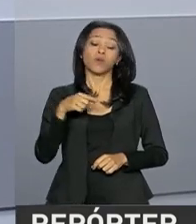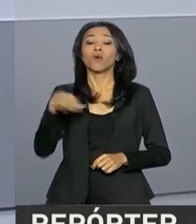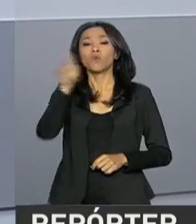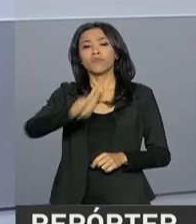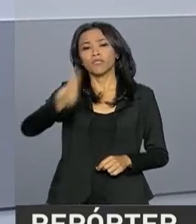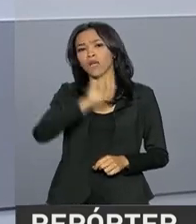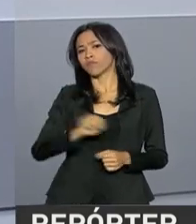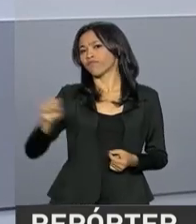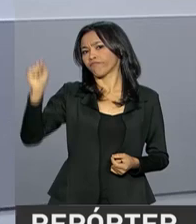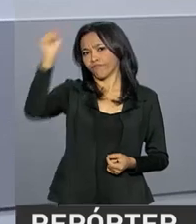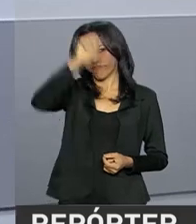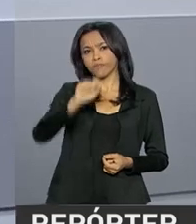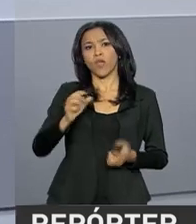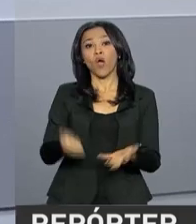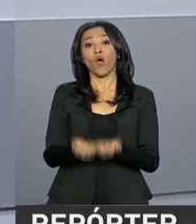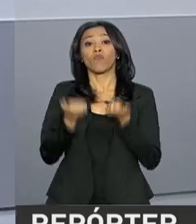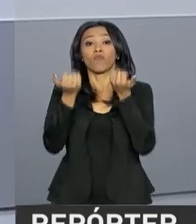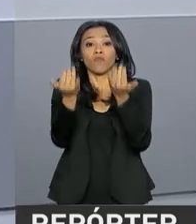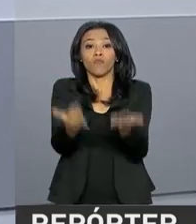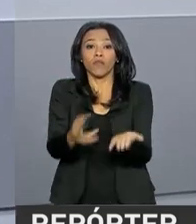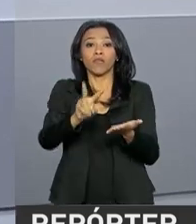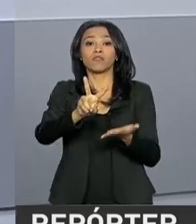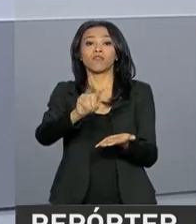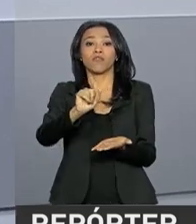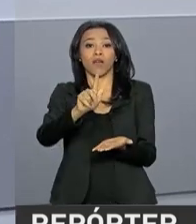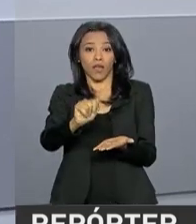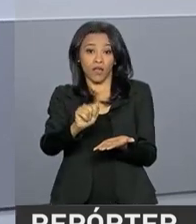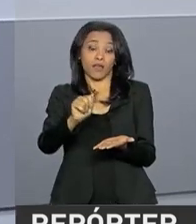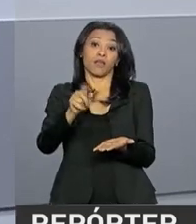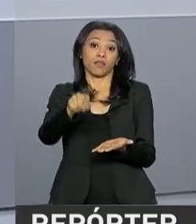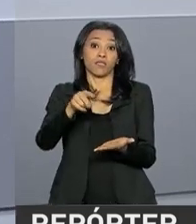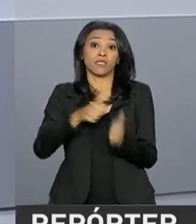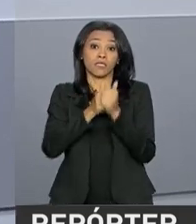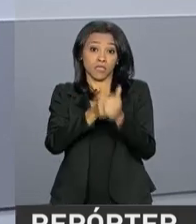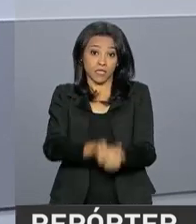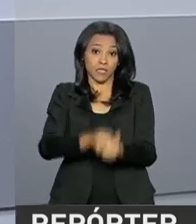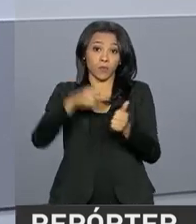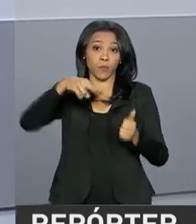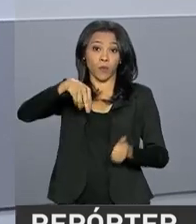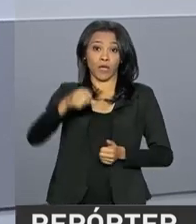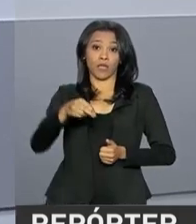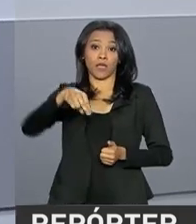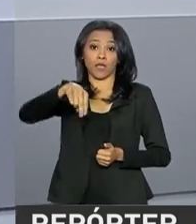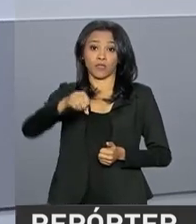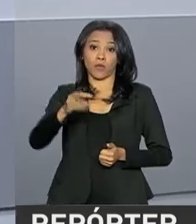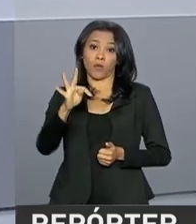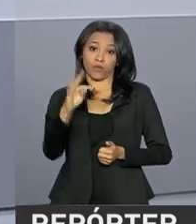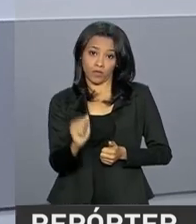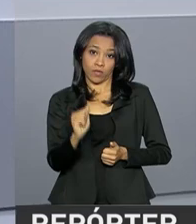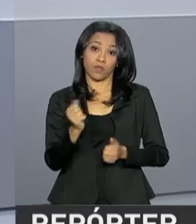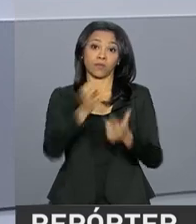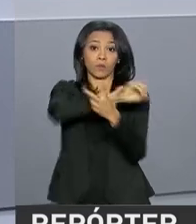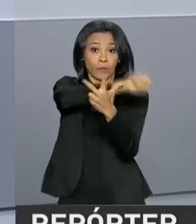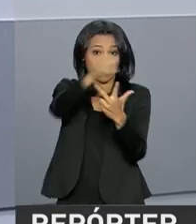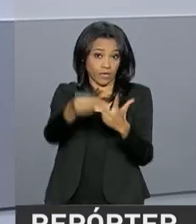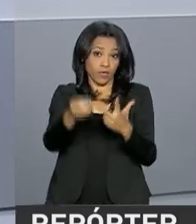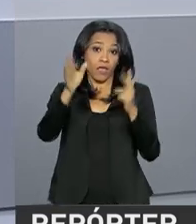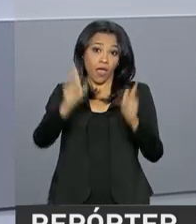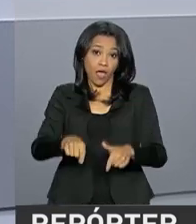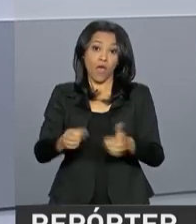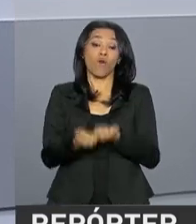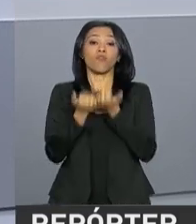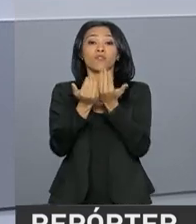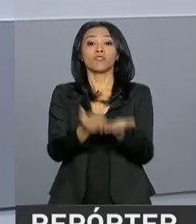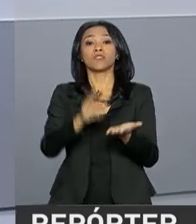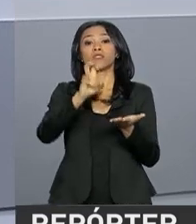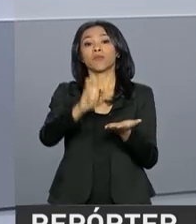de ensino superior oferecem vagas a estudantes com base nas notas do enem nesta edição são oferecidas 57 mil